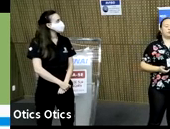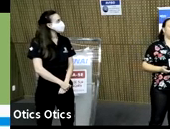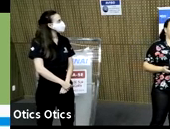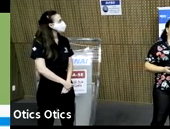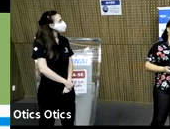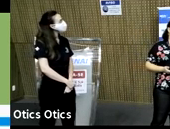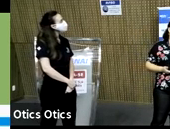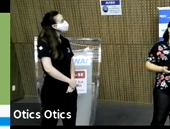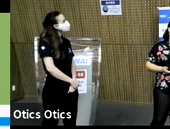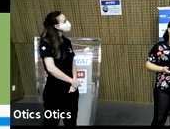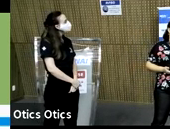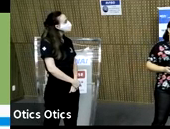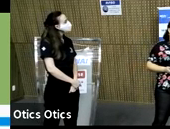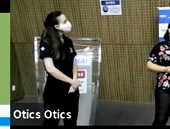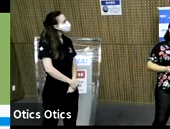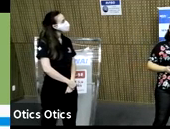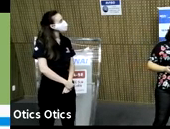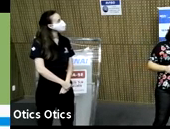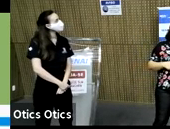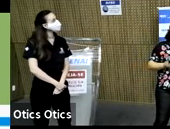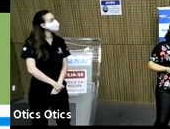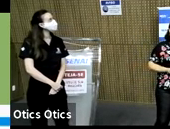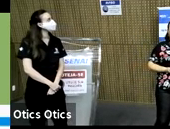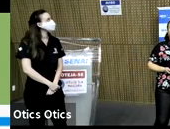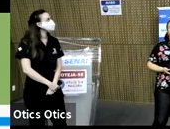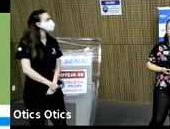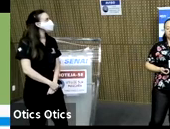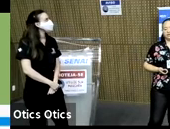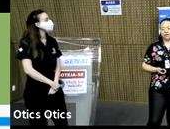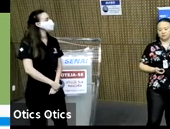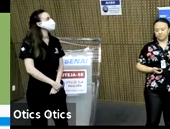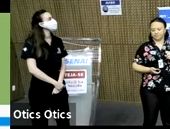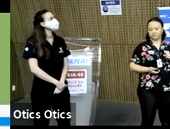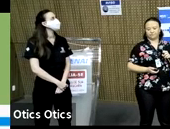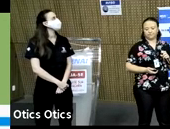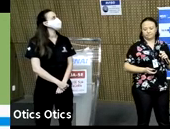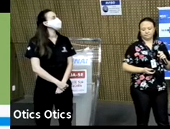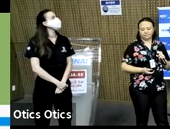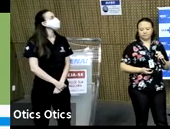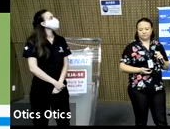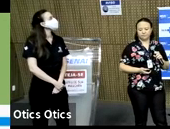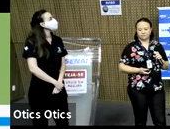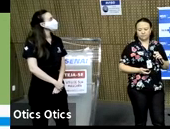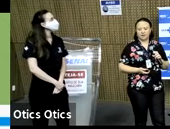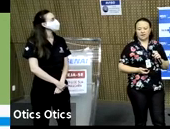e onde nós demos início também ao processo de informação para a eleição do Conselho.